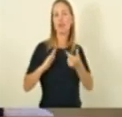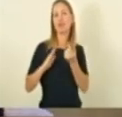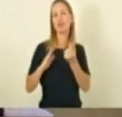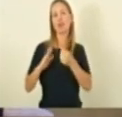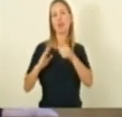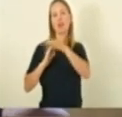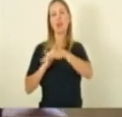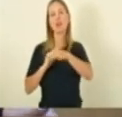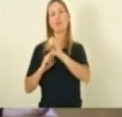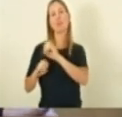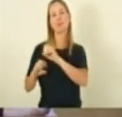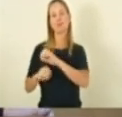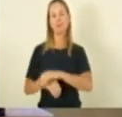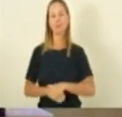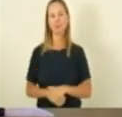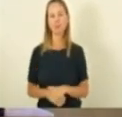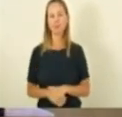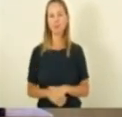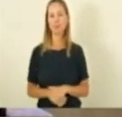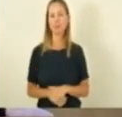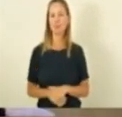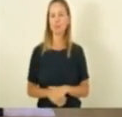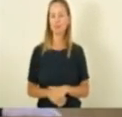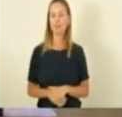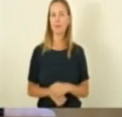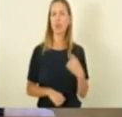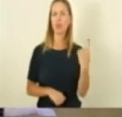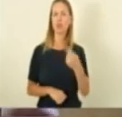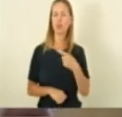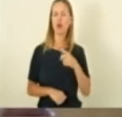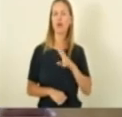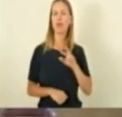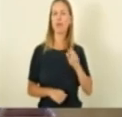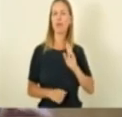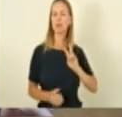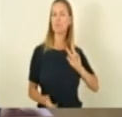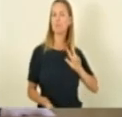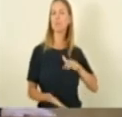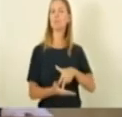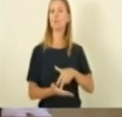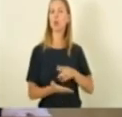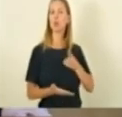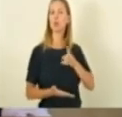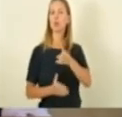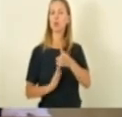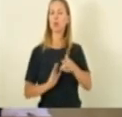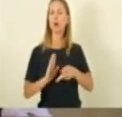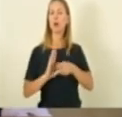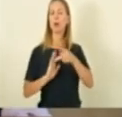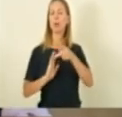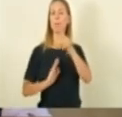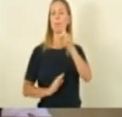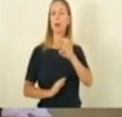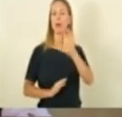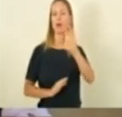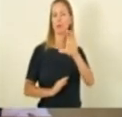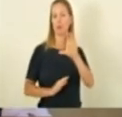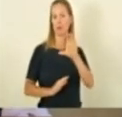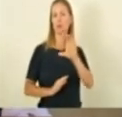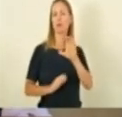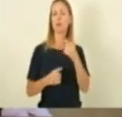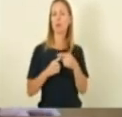fazendo. É tão somente isso. E nós vamos bater o pé em cima dessa PEC, porque ela é fundamental. E, mais uma vez, eu